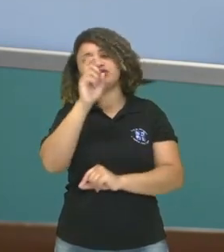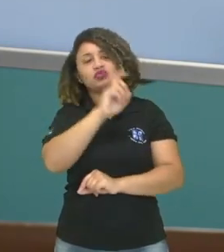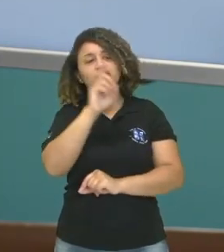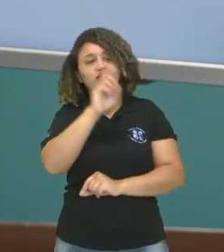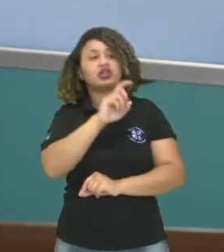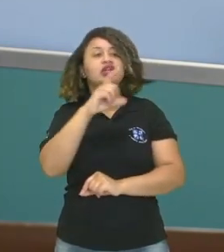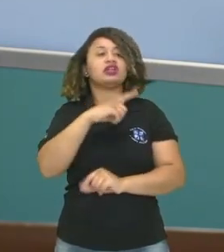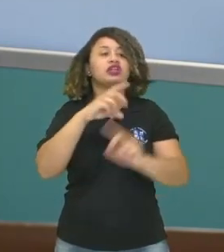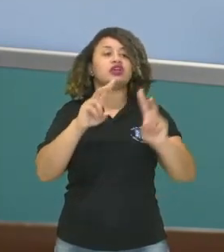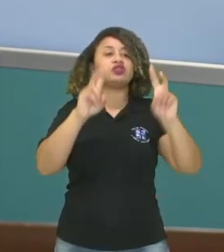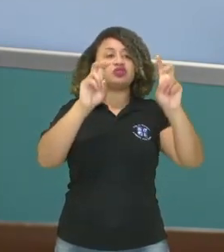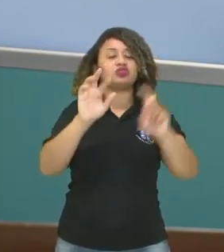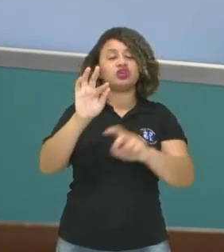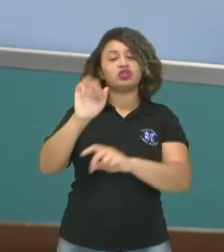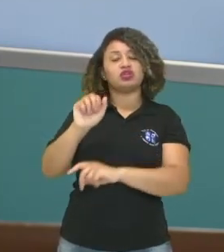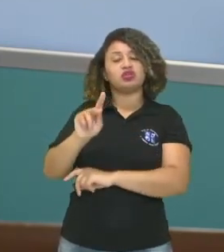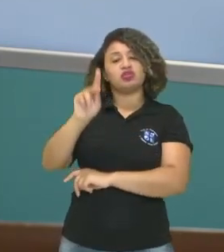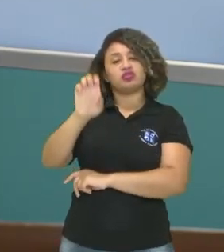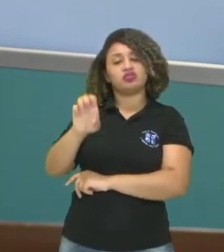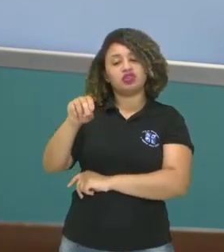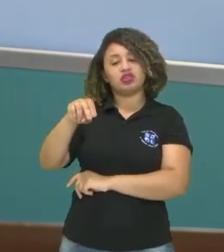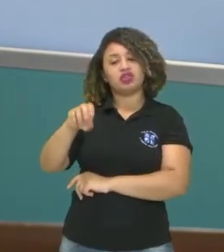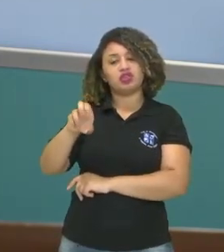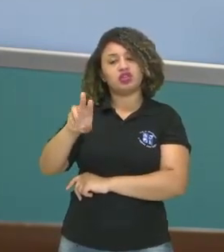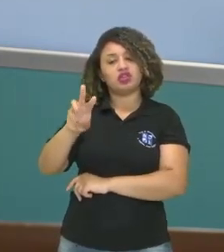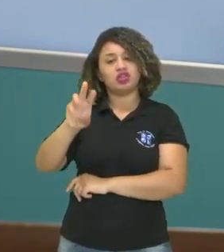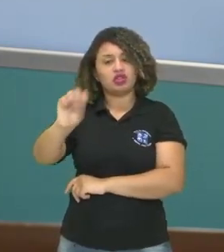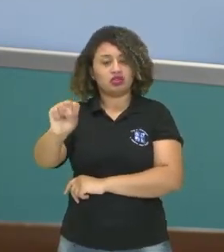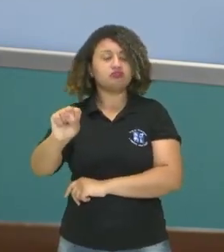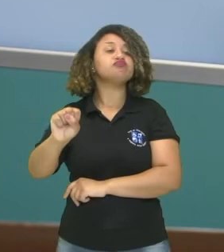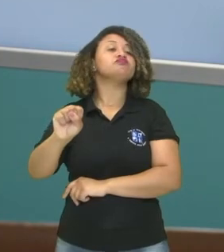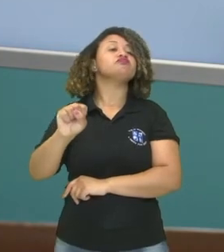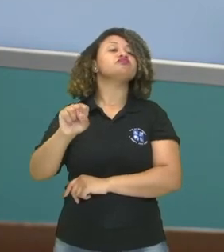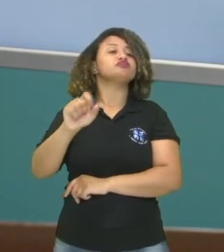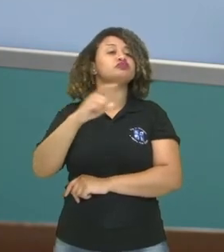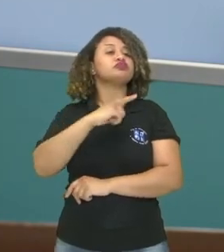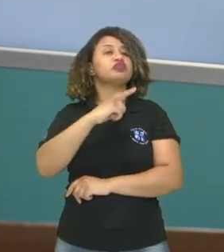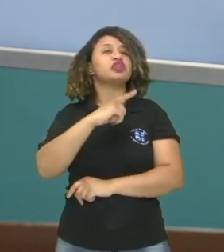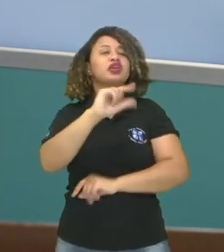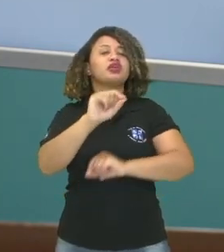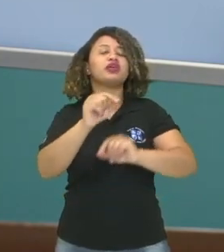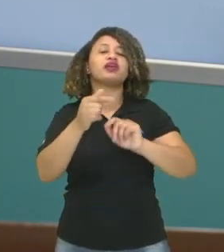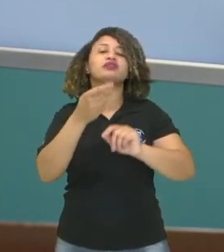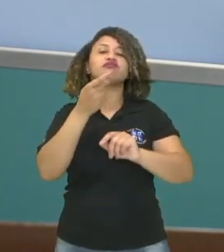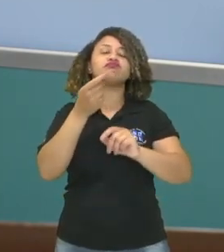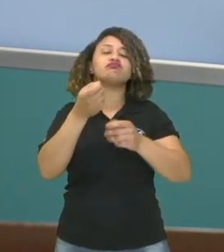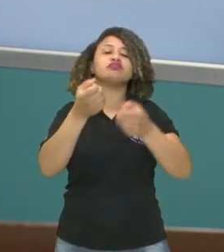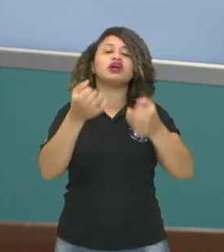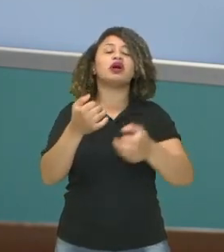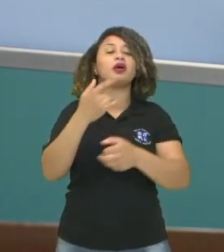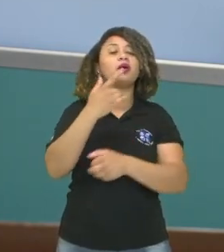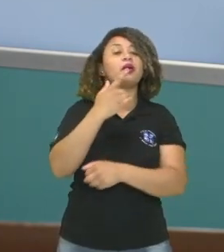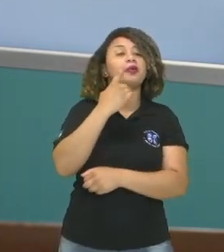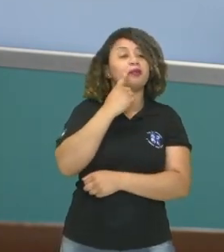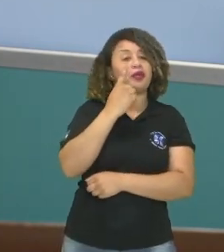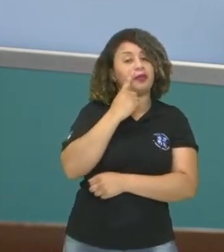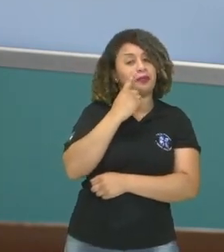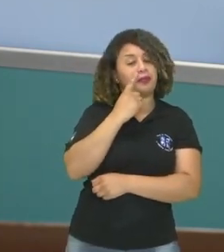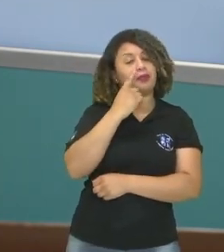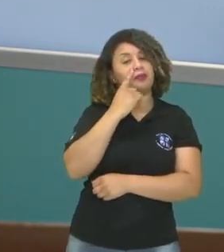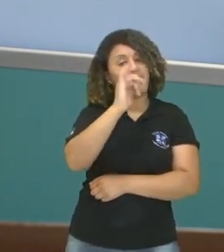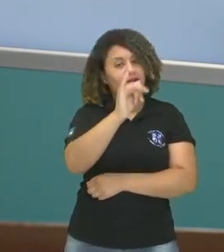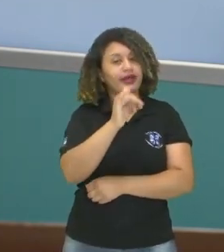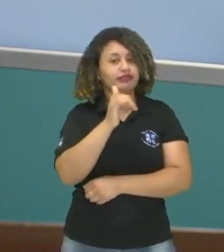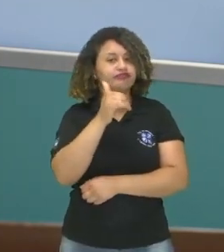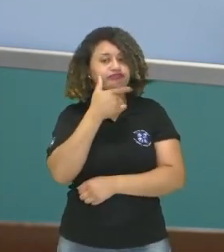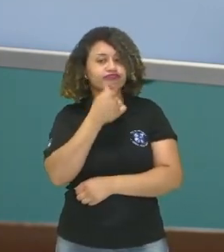o título fake news e a crítica que temos. Temos aqui ele mencionando papai, então podemos inferir